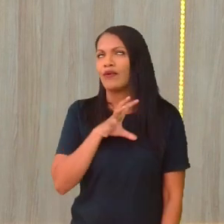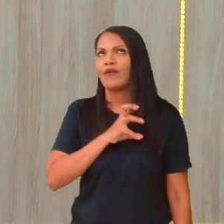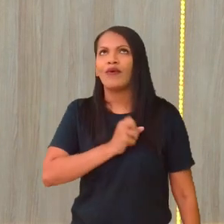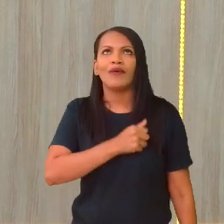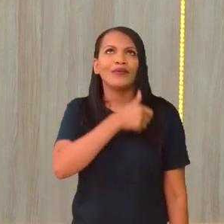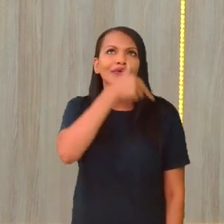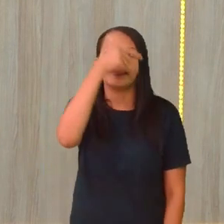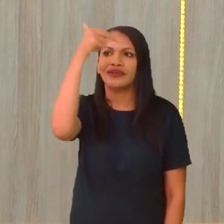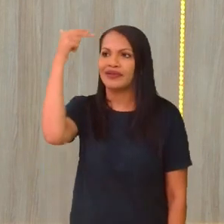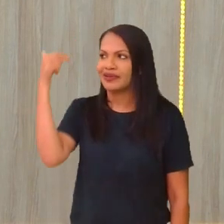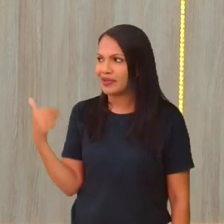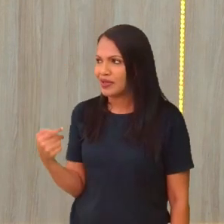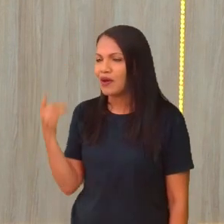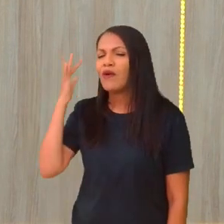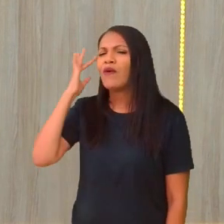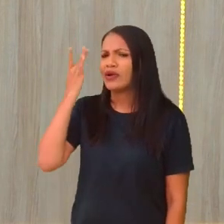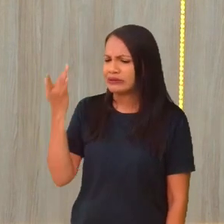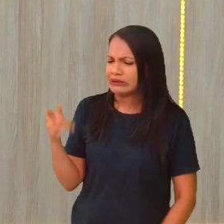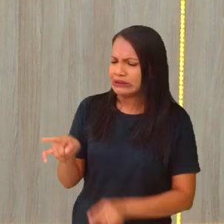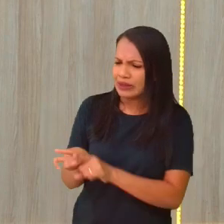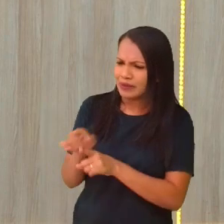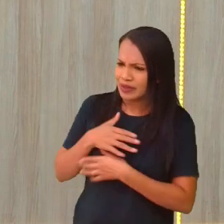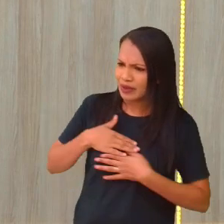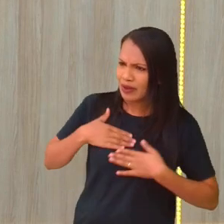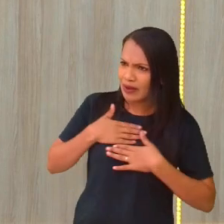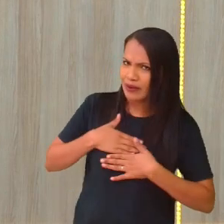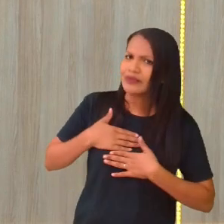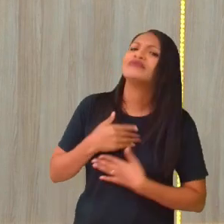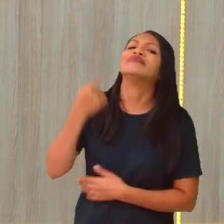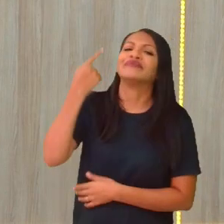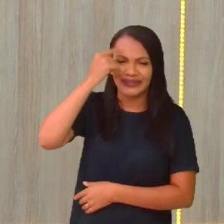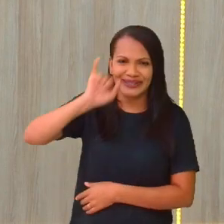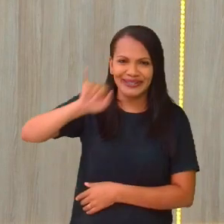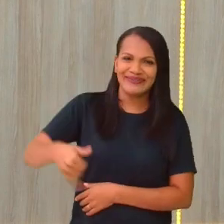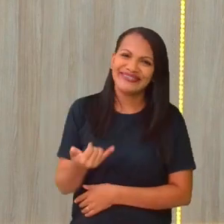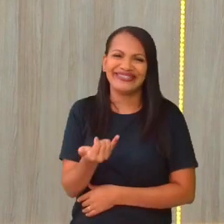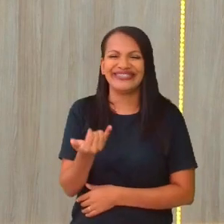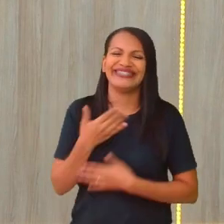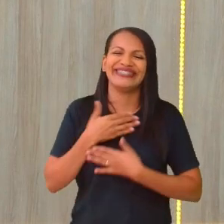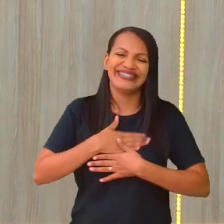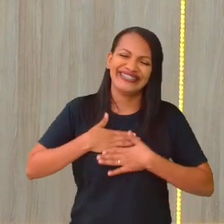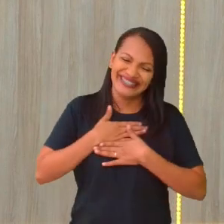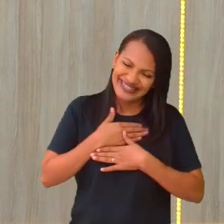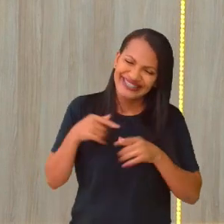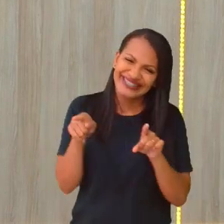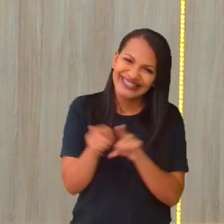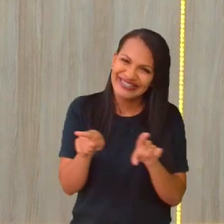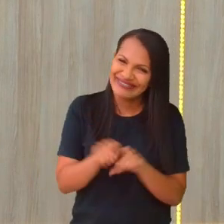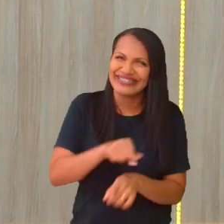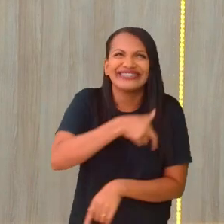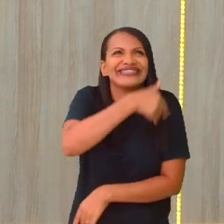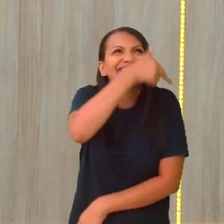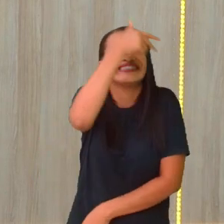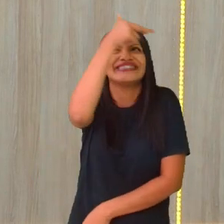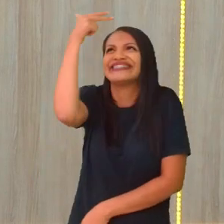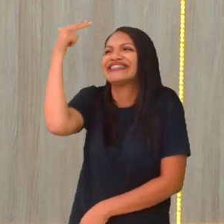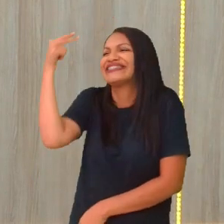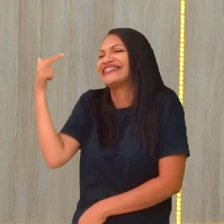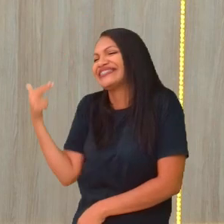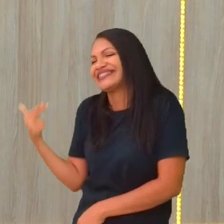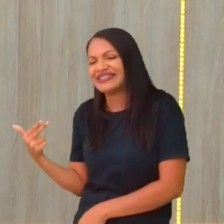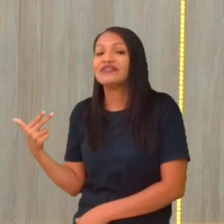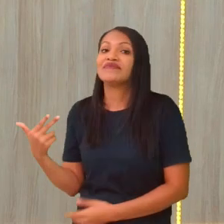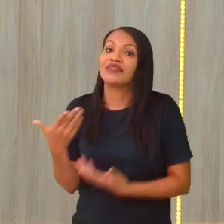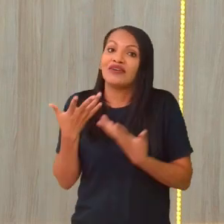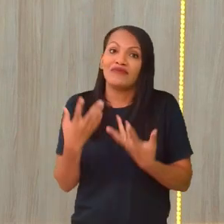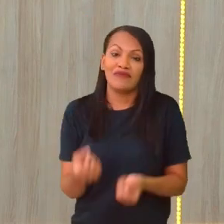Natal. Acho que a professora Adriana gosta também muito do Também Natal, gosto né? muito. Jéssica também? Também. Então, todo mundo aqui gosta bastante e a gente vai